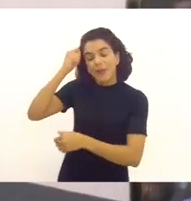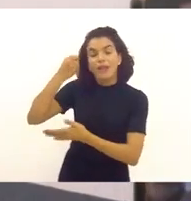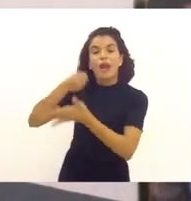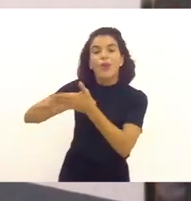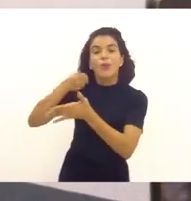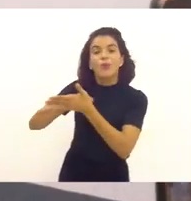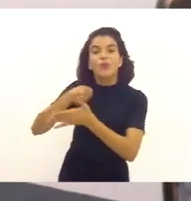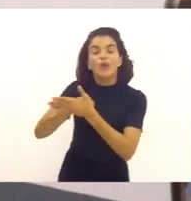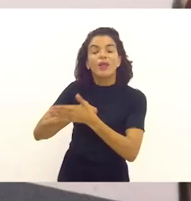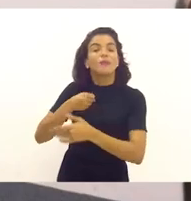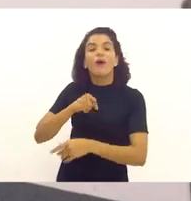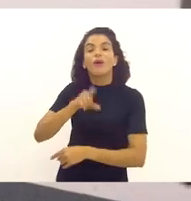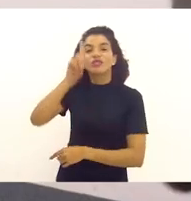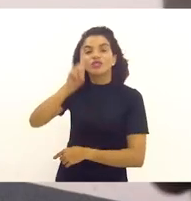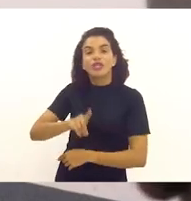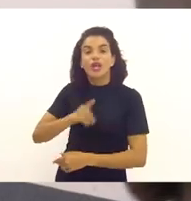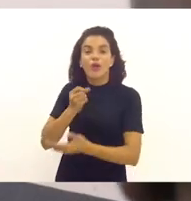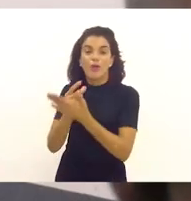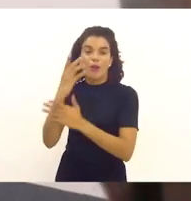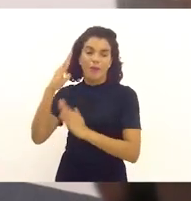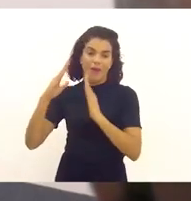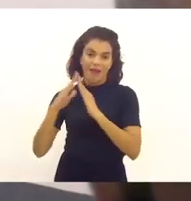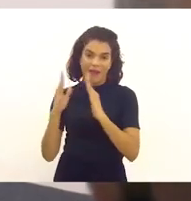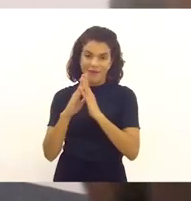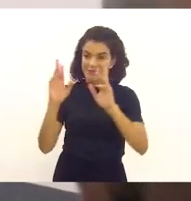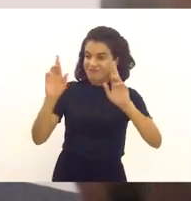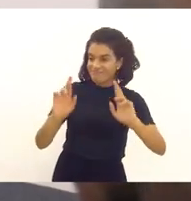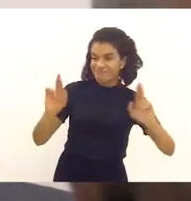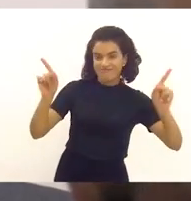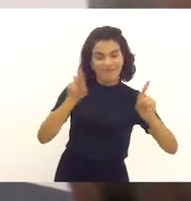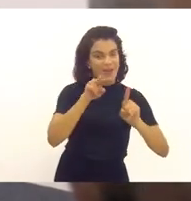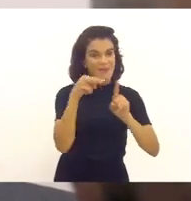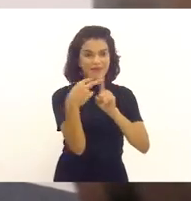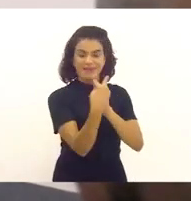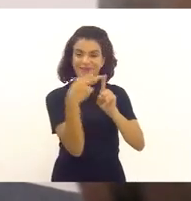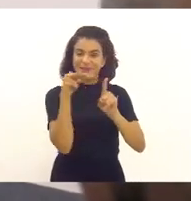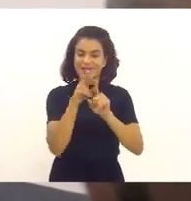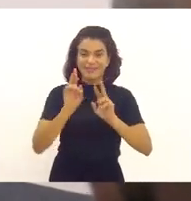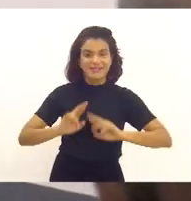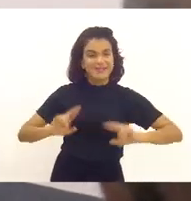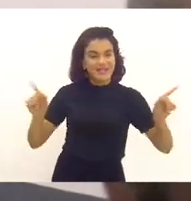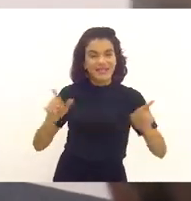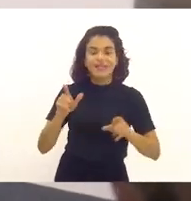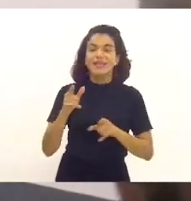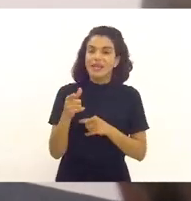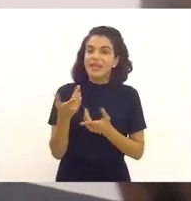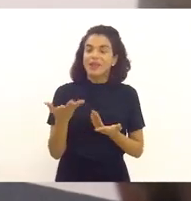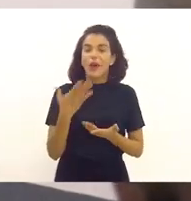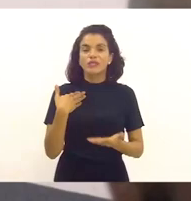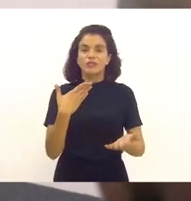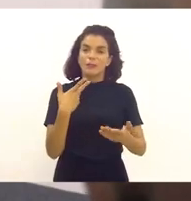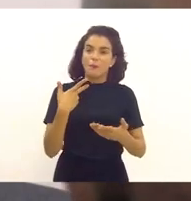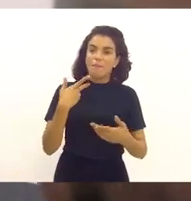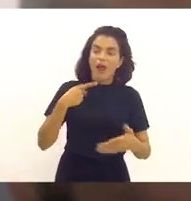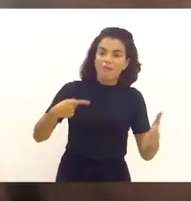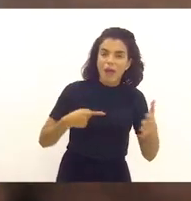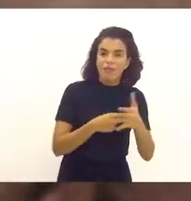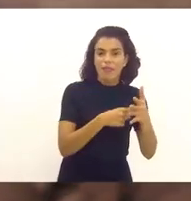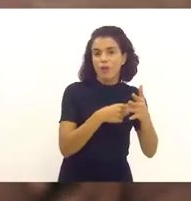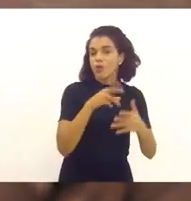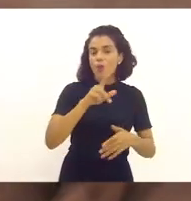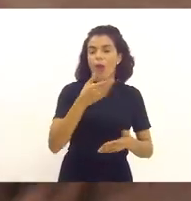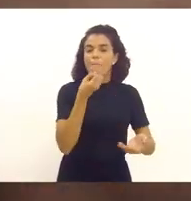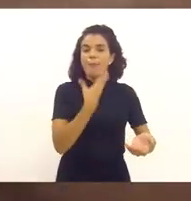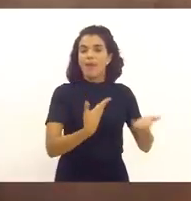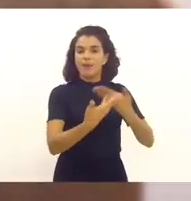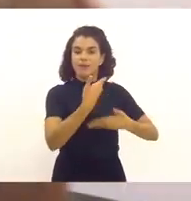de ter uma casa então é outra perspectiva outra realidade que a gente sofre muita das vezes quando a gente vem se deparar para fazer uma denúncia não é muito bem